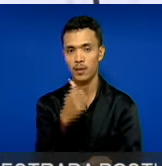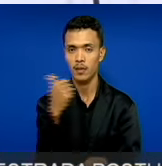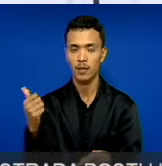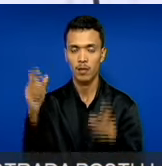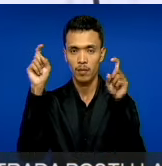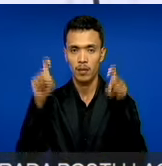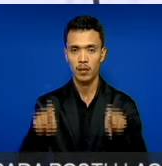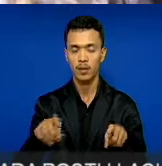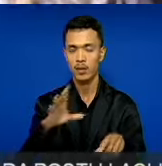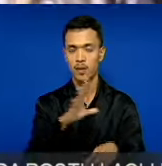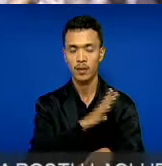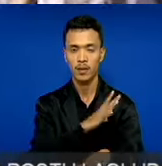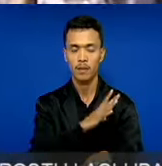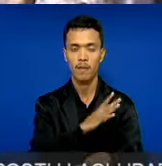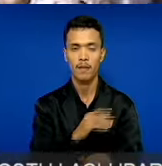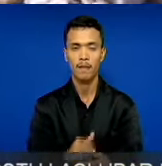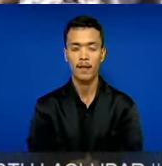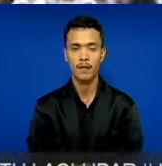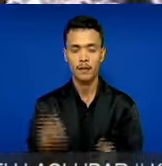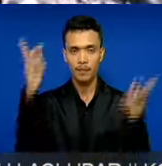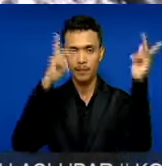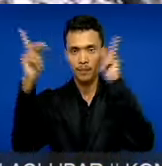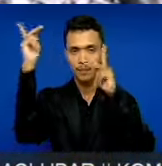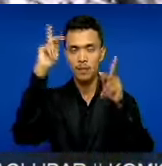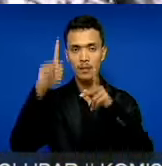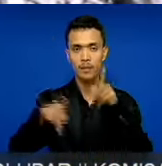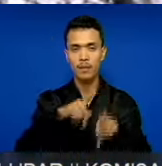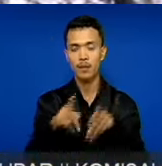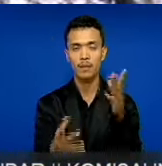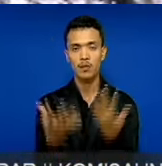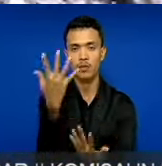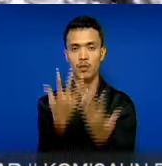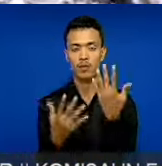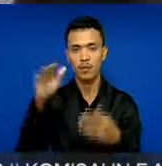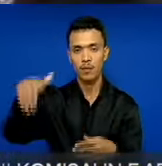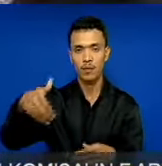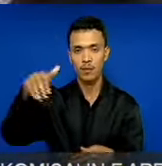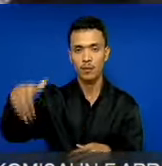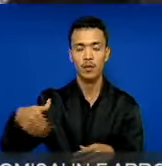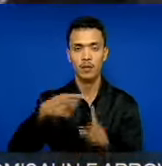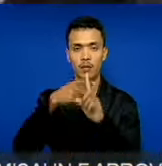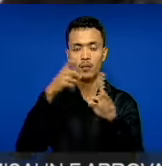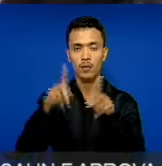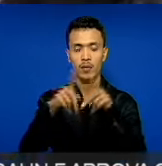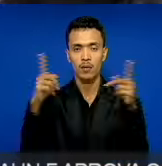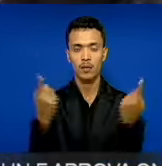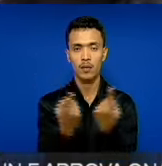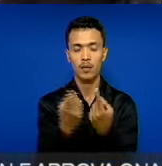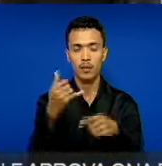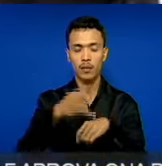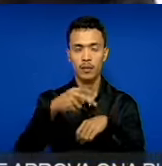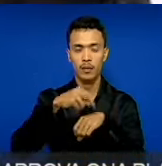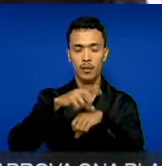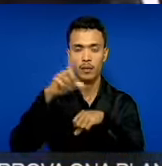persisa heing hela hotu negalai. Caso é uma desconhecida sua máquina escavador, sua companhia Chongqin International